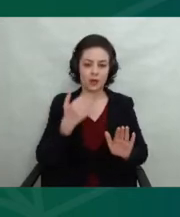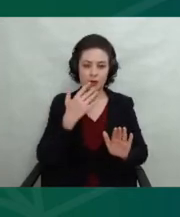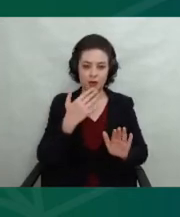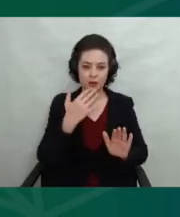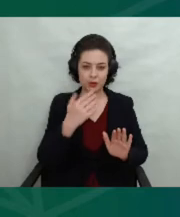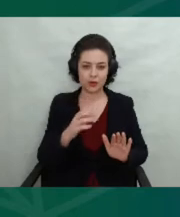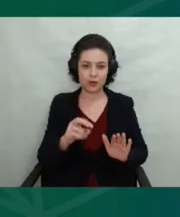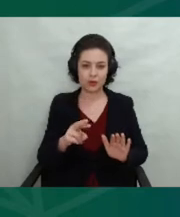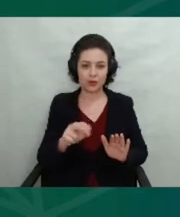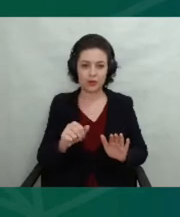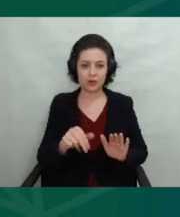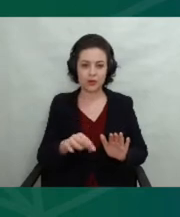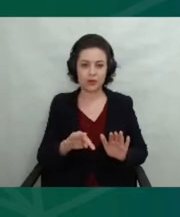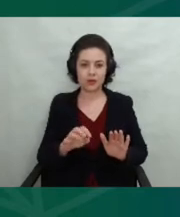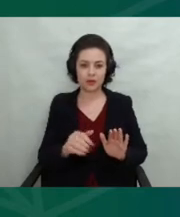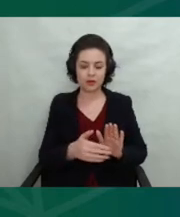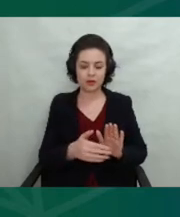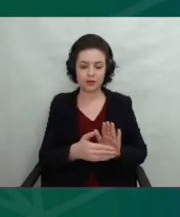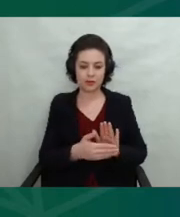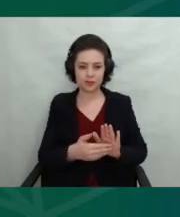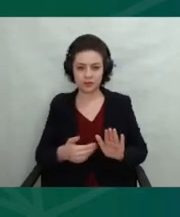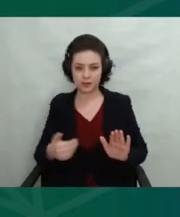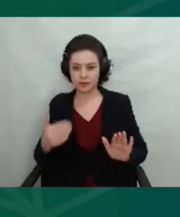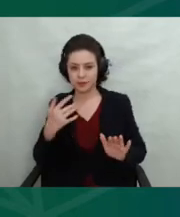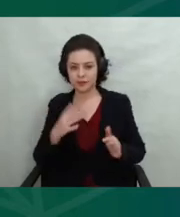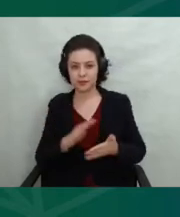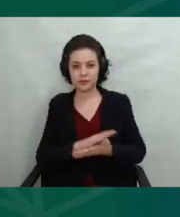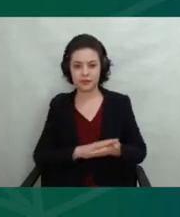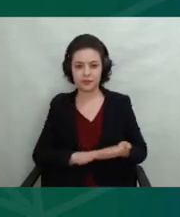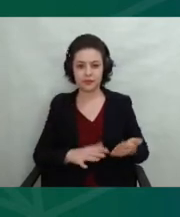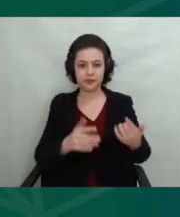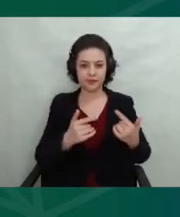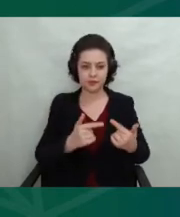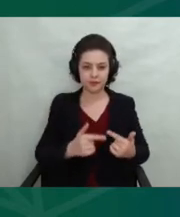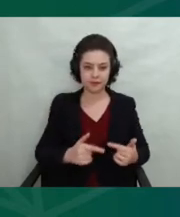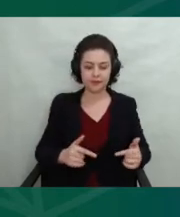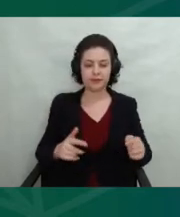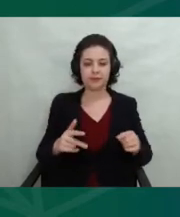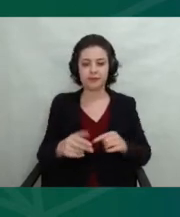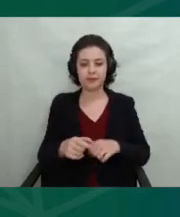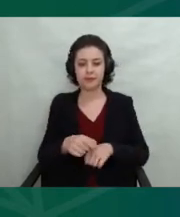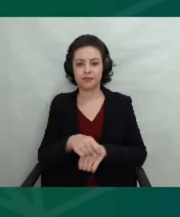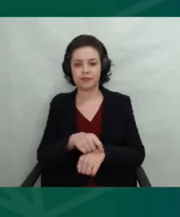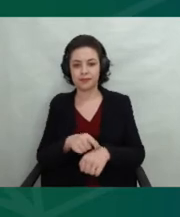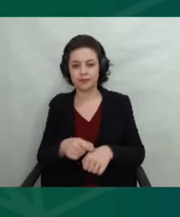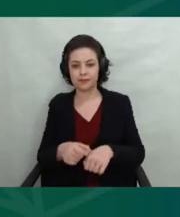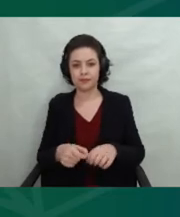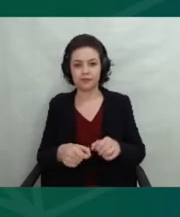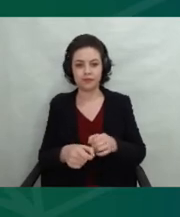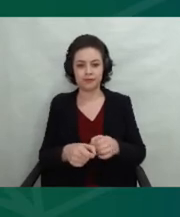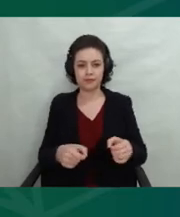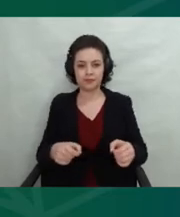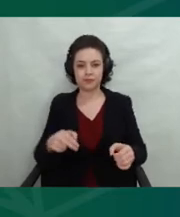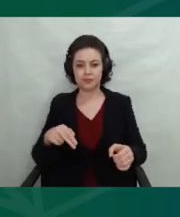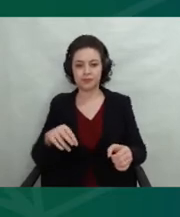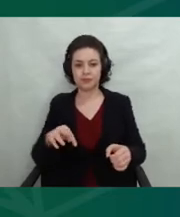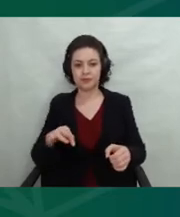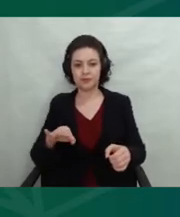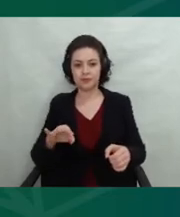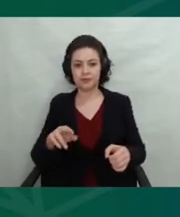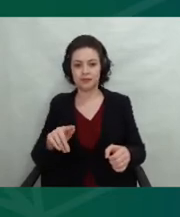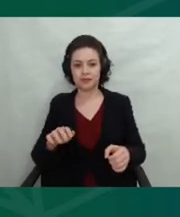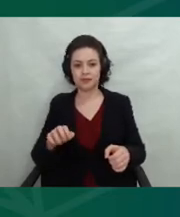tratamentos químicos, ela rompia aquela ligação entre as moléculas de nitrogênio, e isso